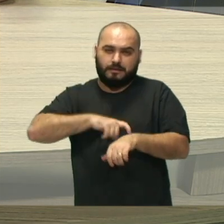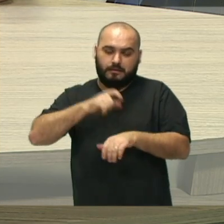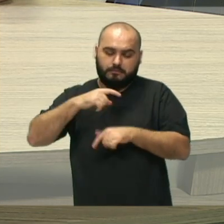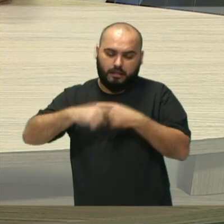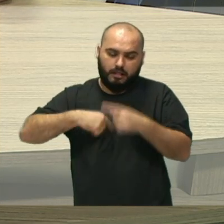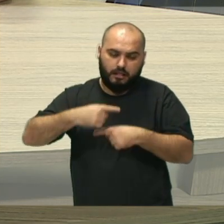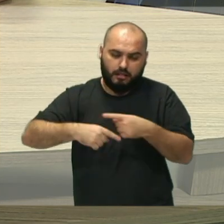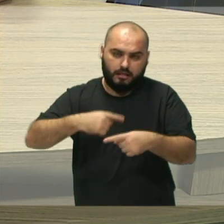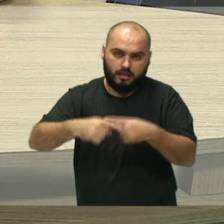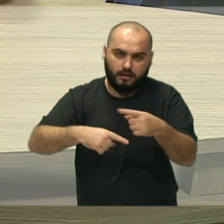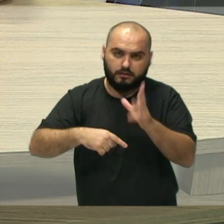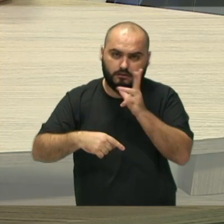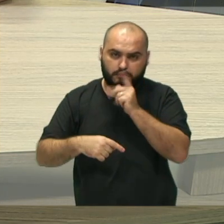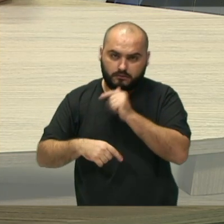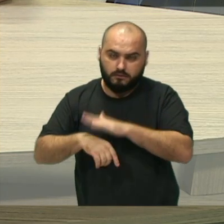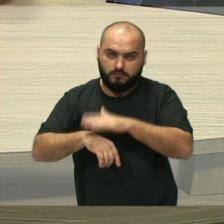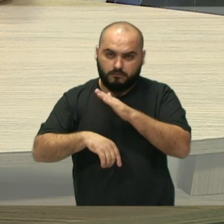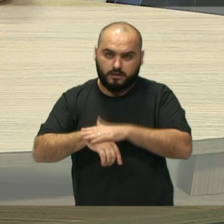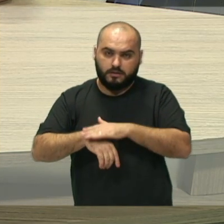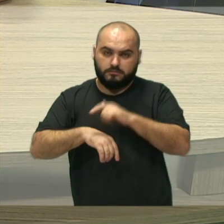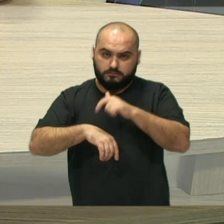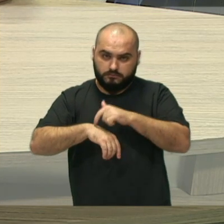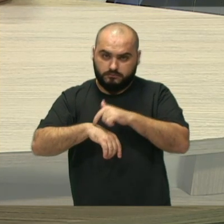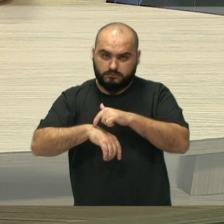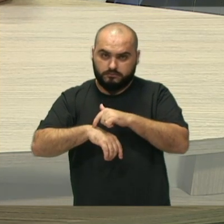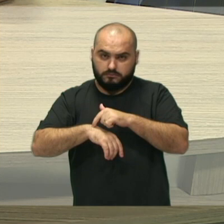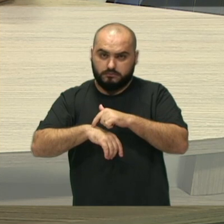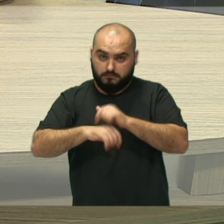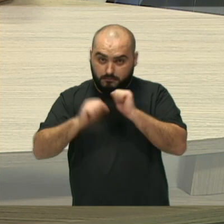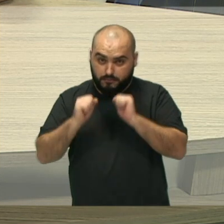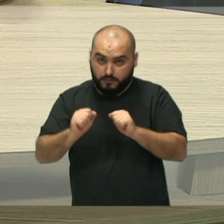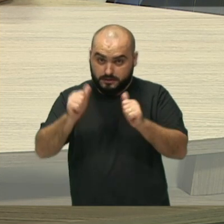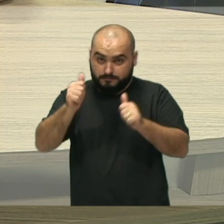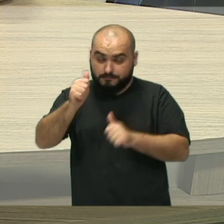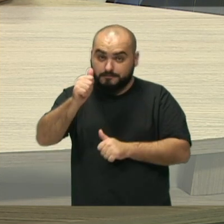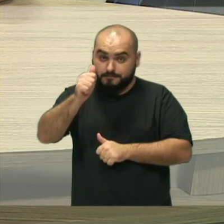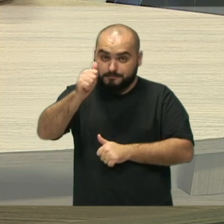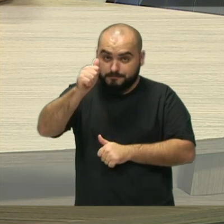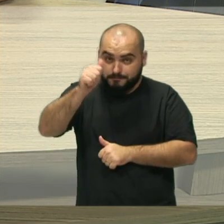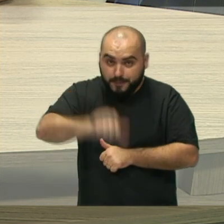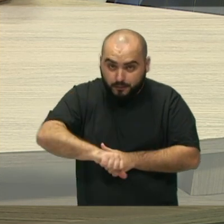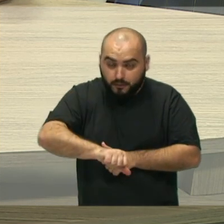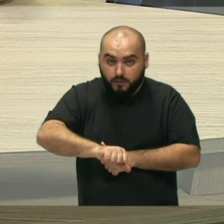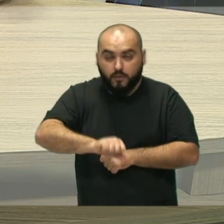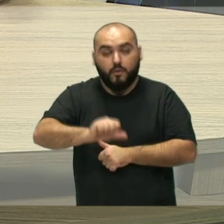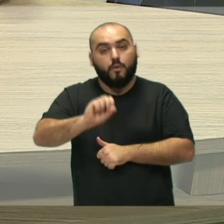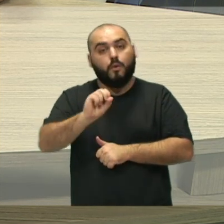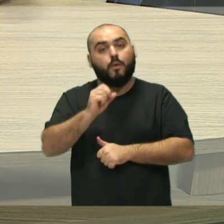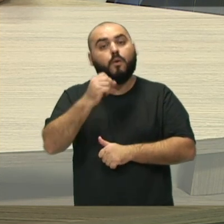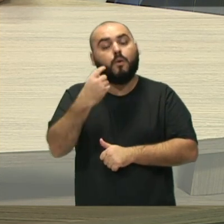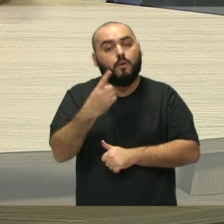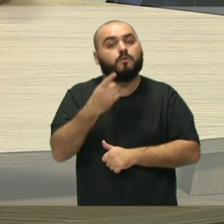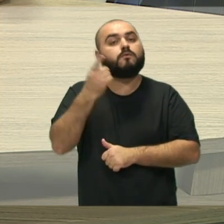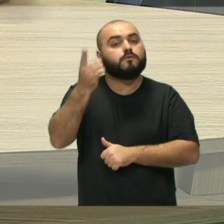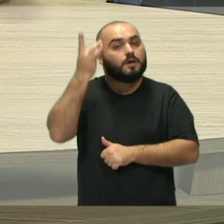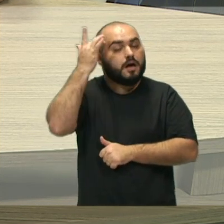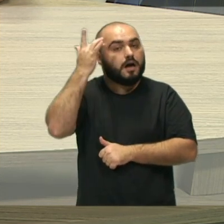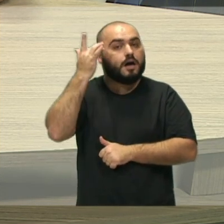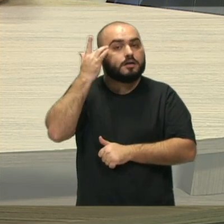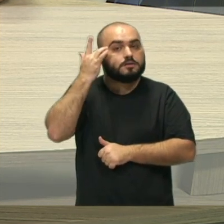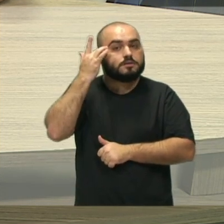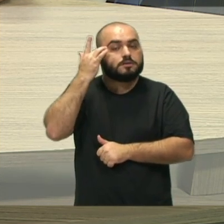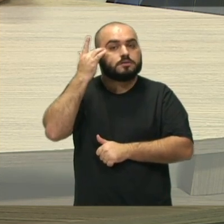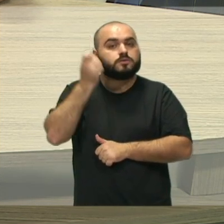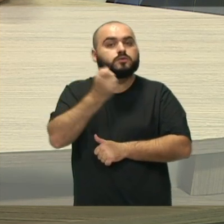tempo, essa pandemia, as coisas podem ficar piores ou pode-se ver um aumento